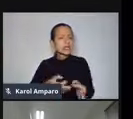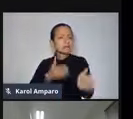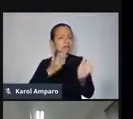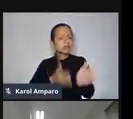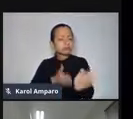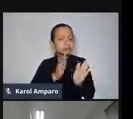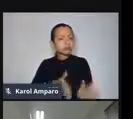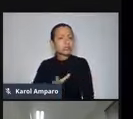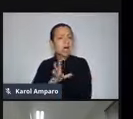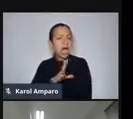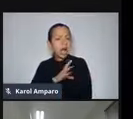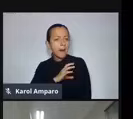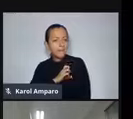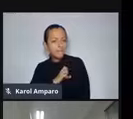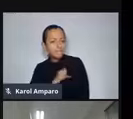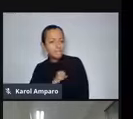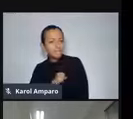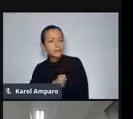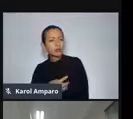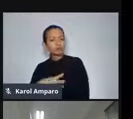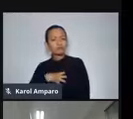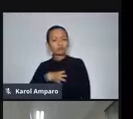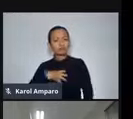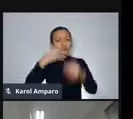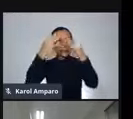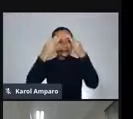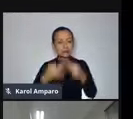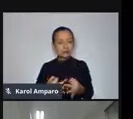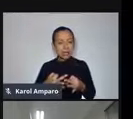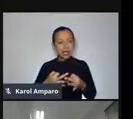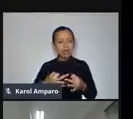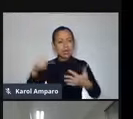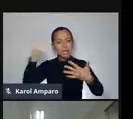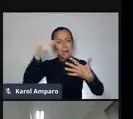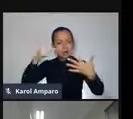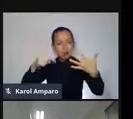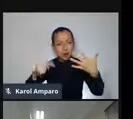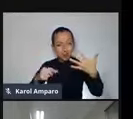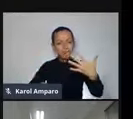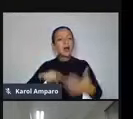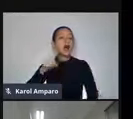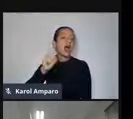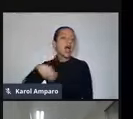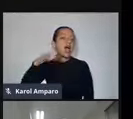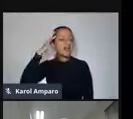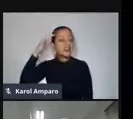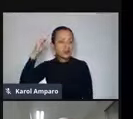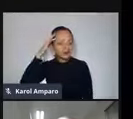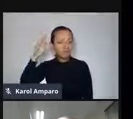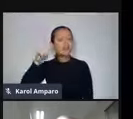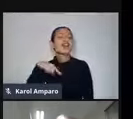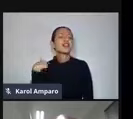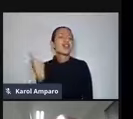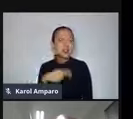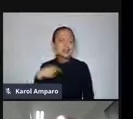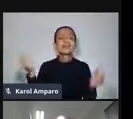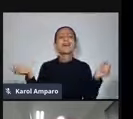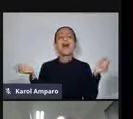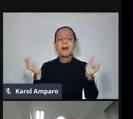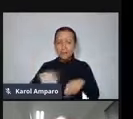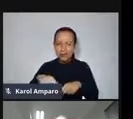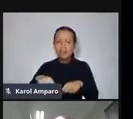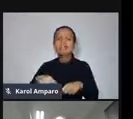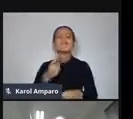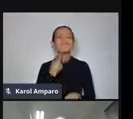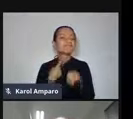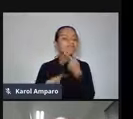verdades, à dignidade, à postura, que isso está tudo dentro da filosofia, nós vamos ser, sim, tudo aquilo que nós almejamos de ser.